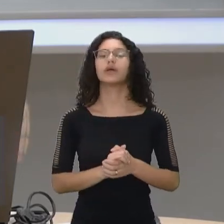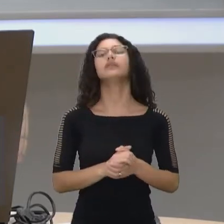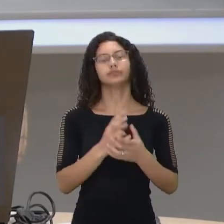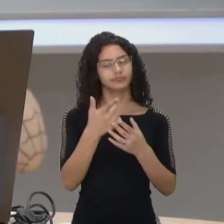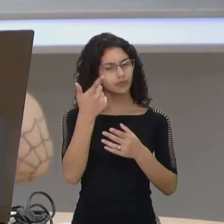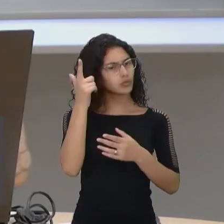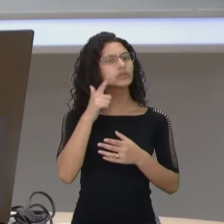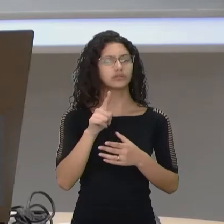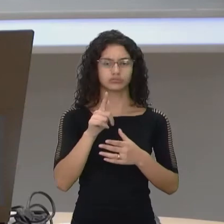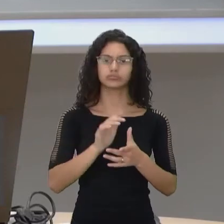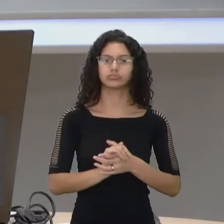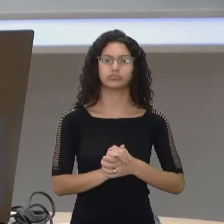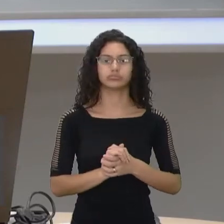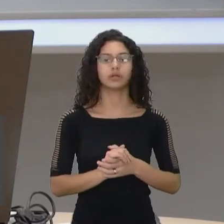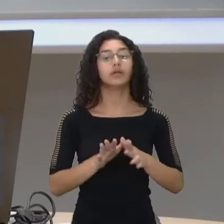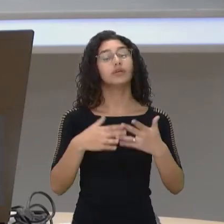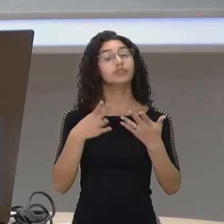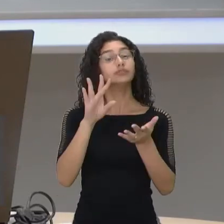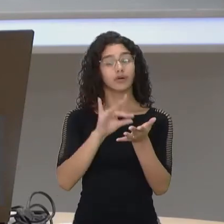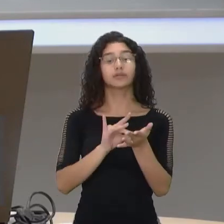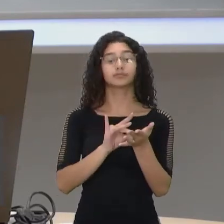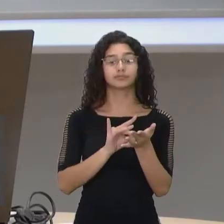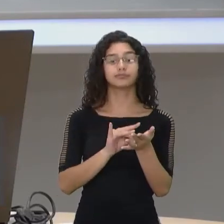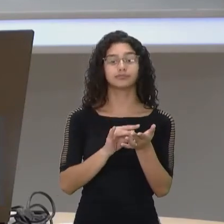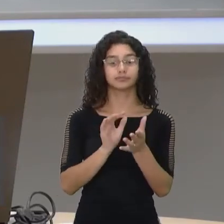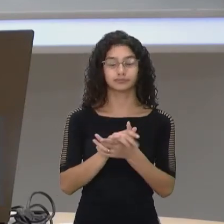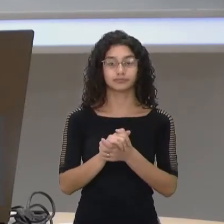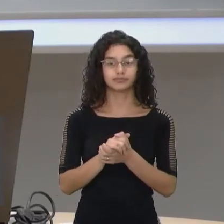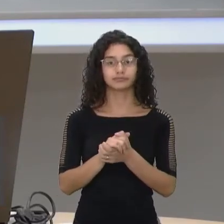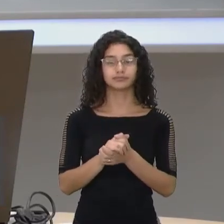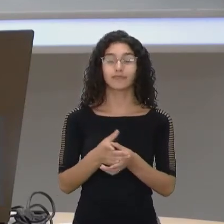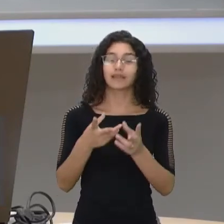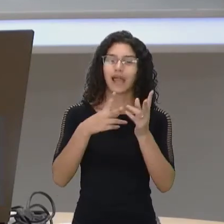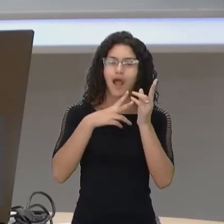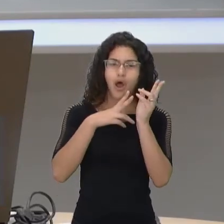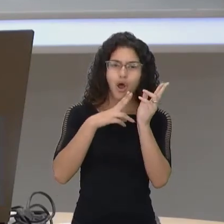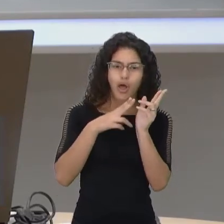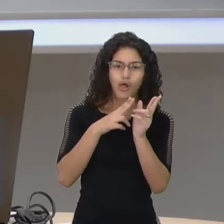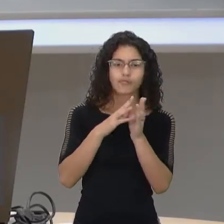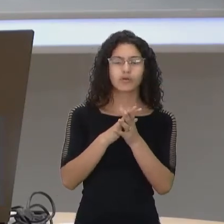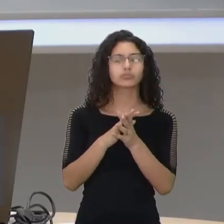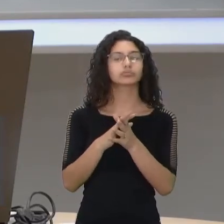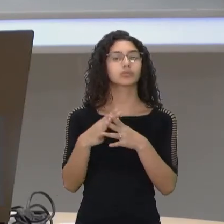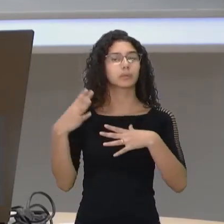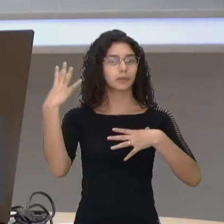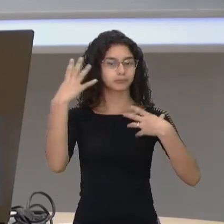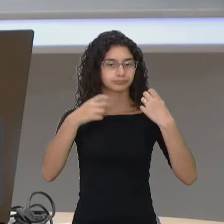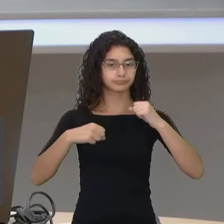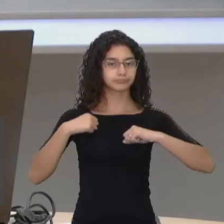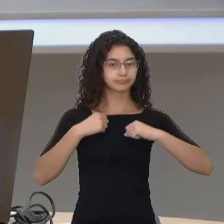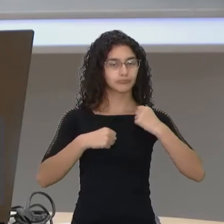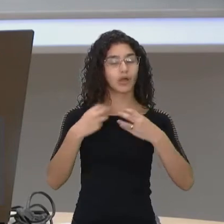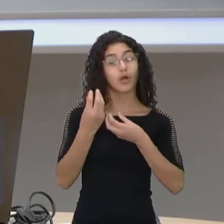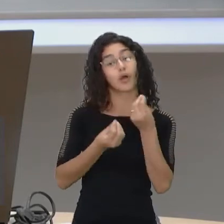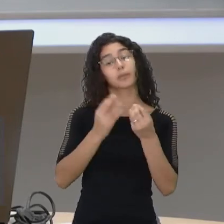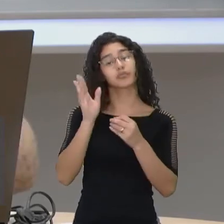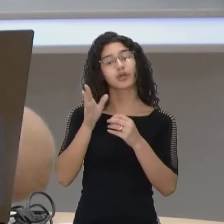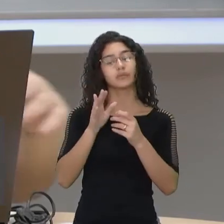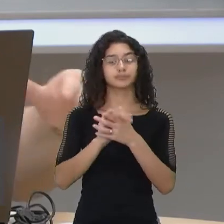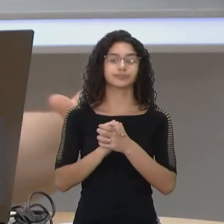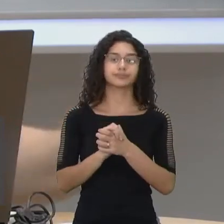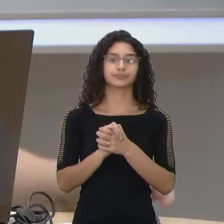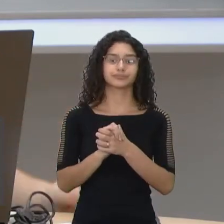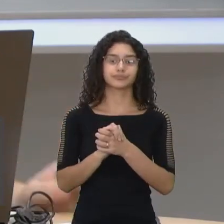para você a solução. E, de fato, naquela noite, Arquimedes foi tomar banho. Como de praxe, ele encheu